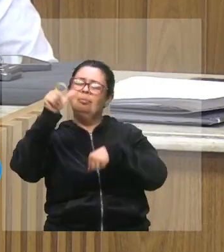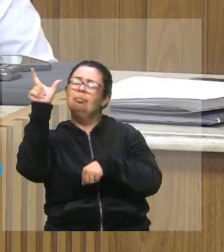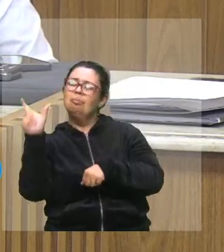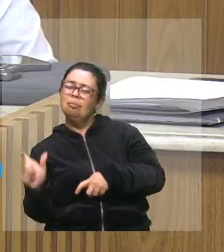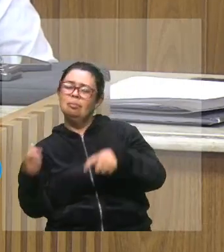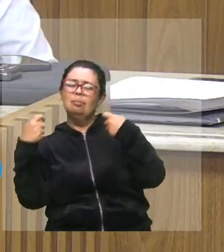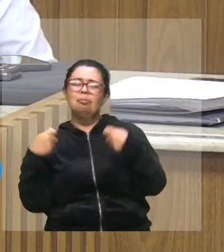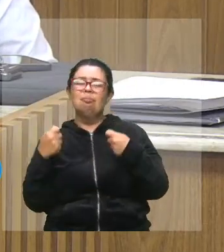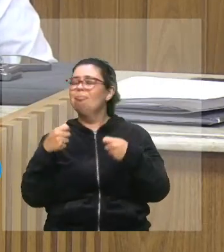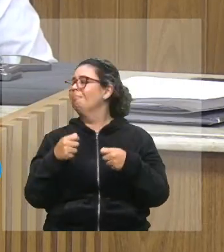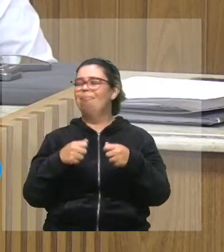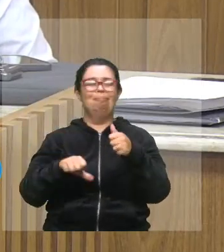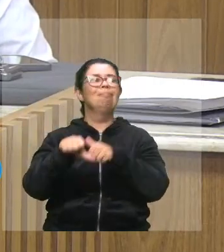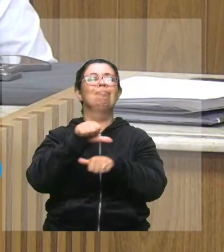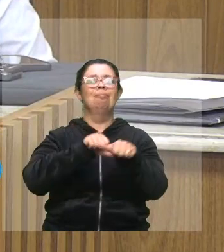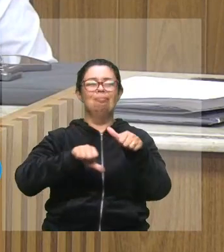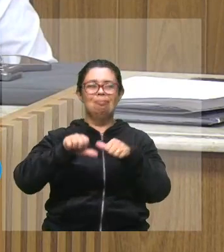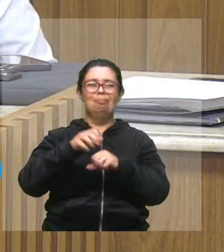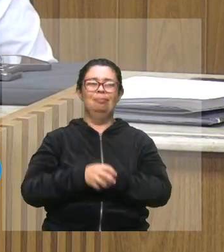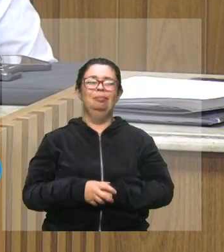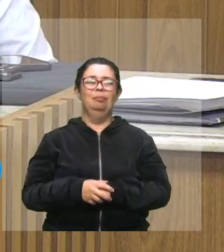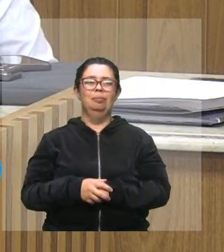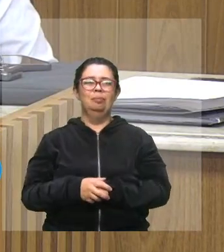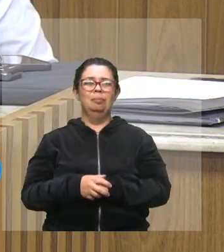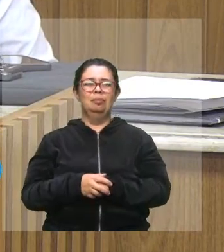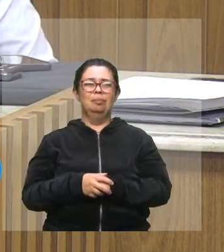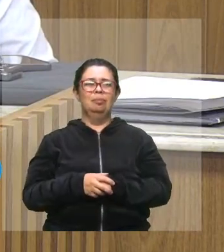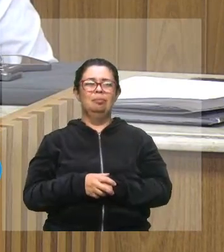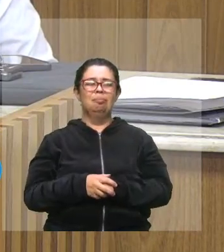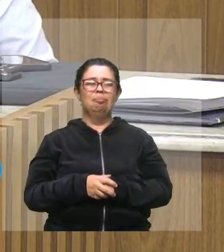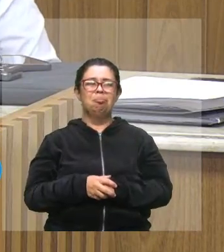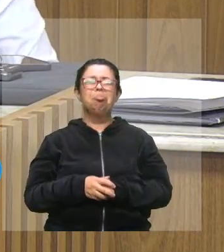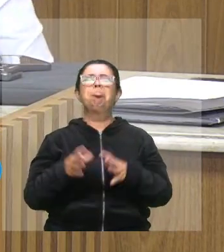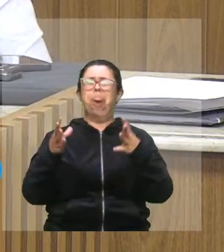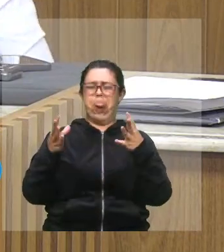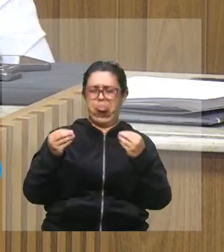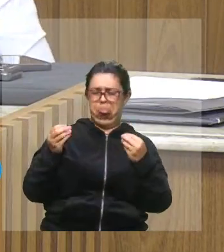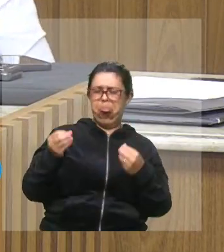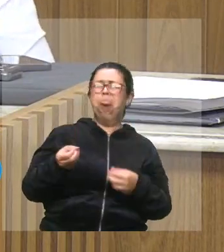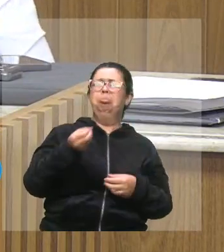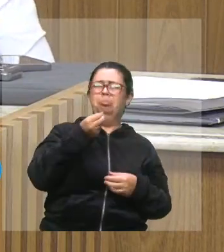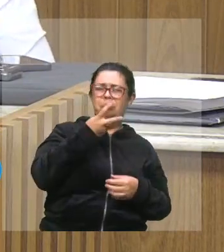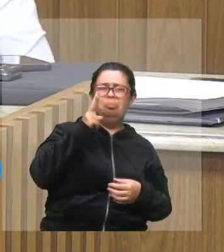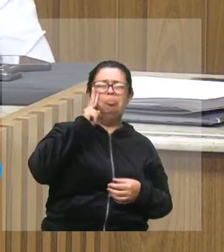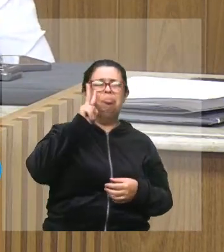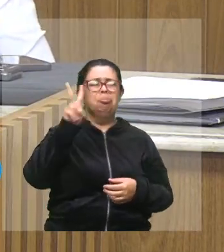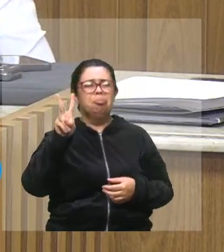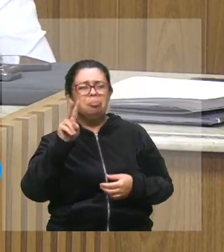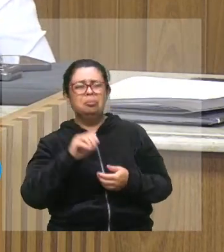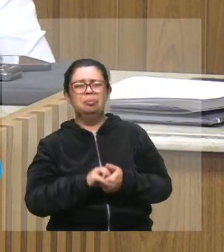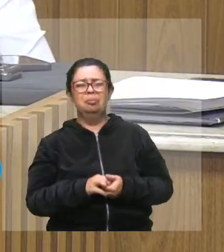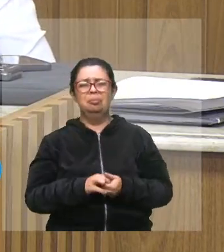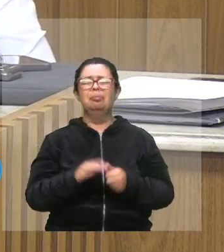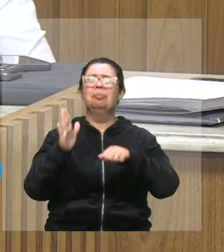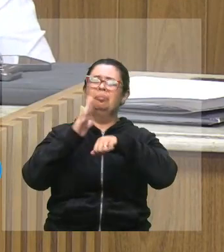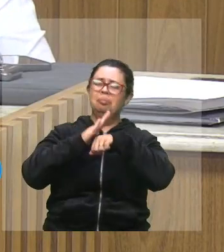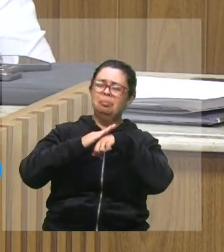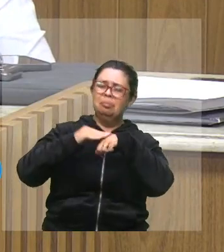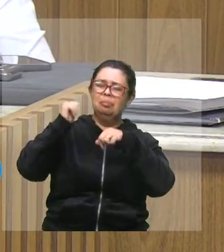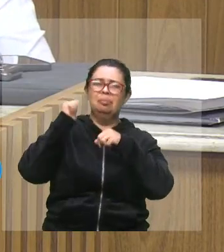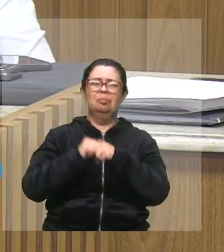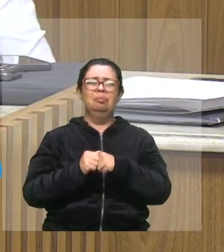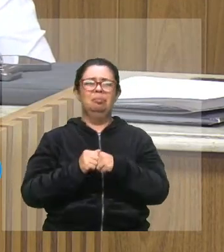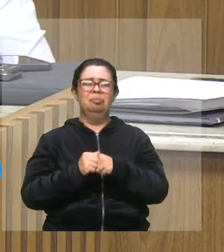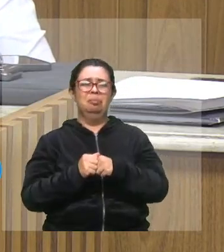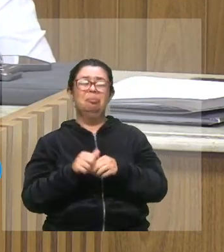pacientes não mudou. Era de tirar o chapéu à humanização. Muitas vezes